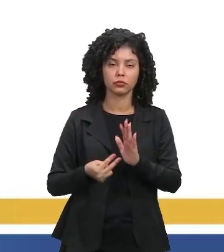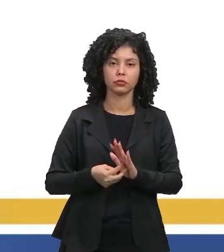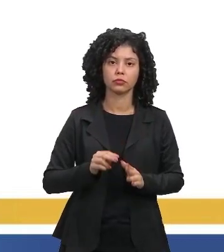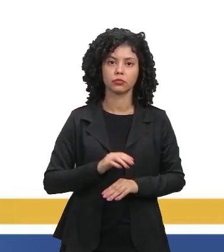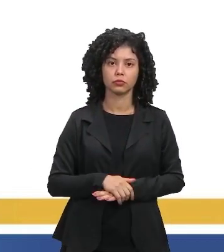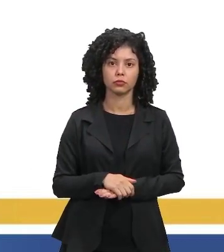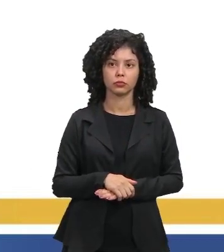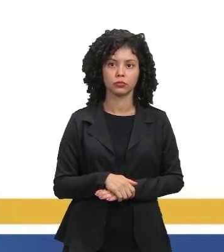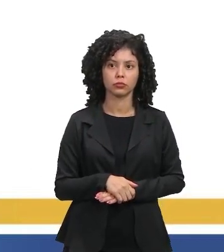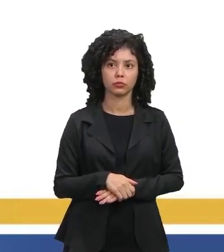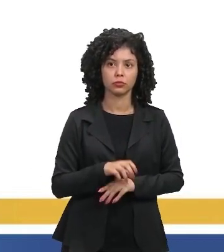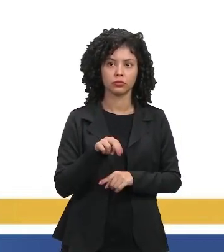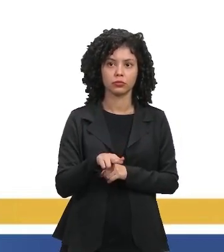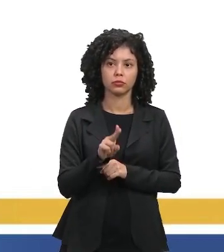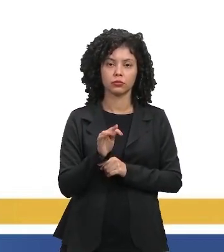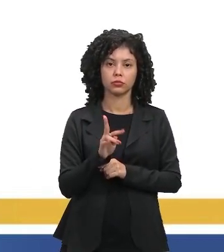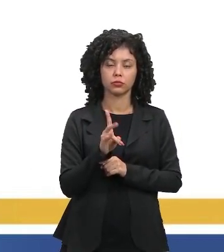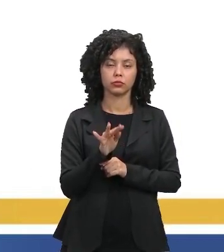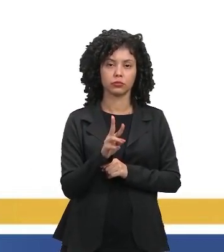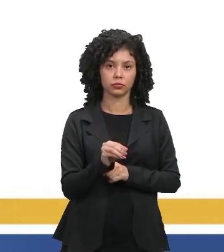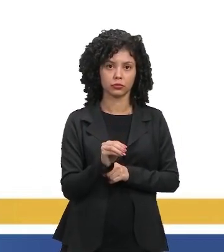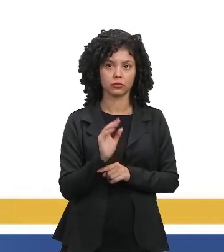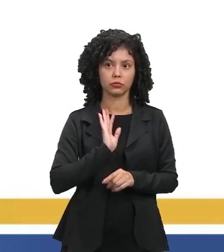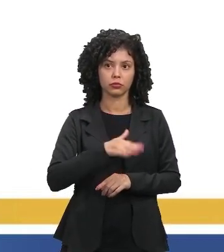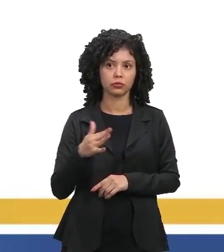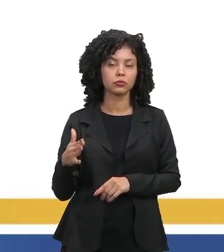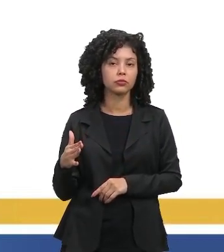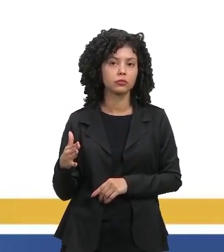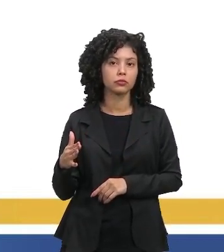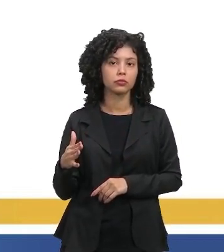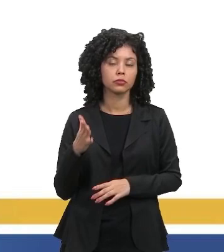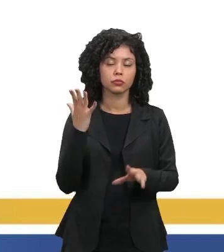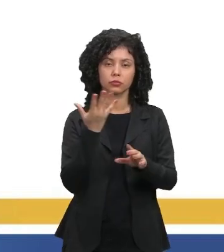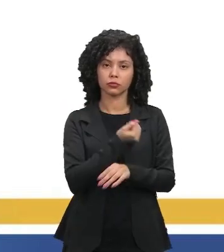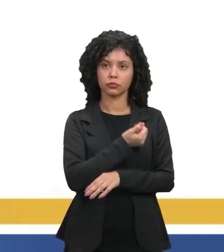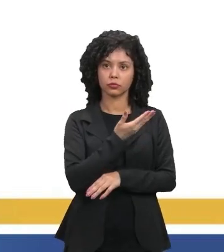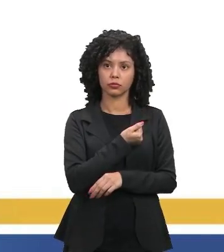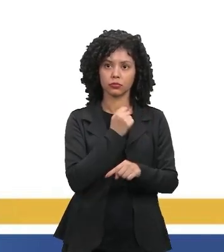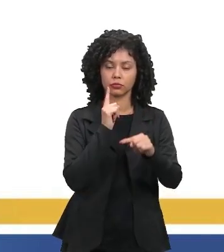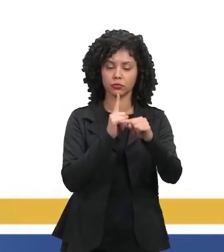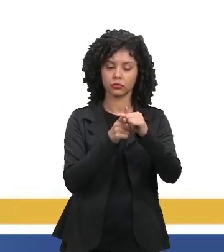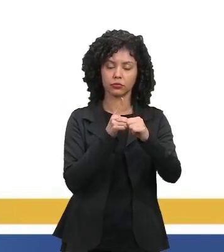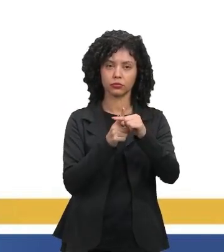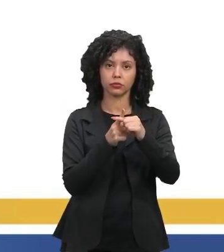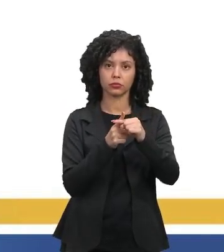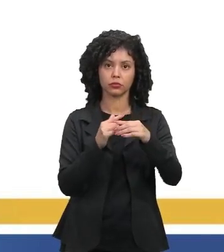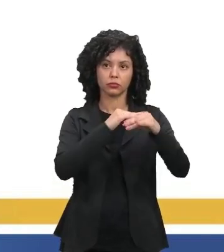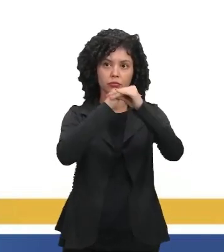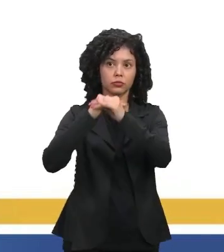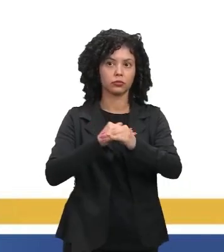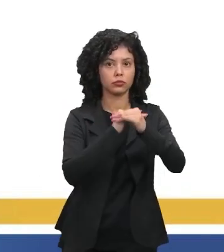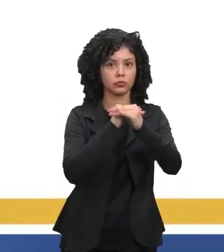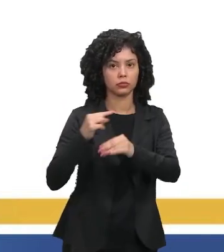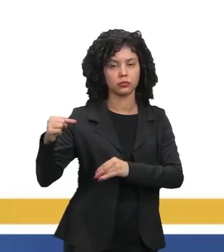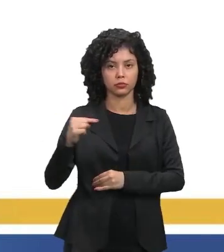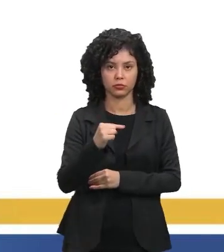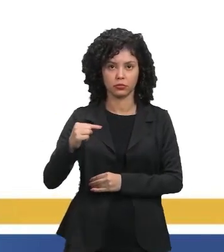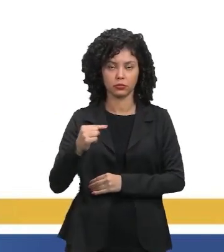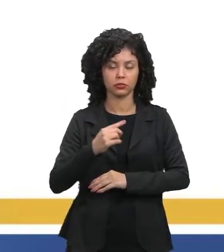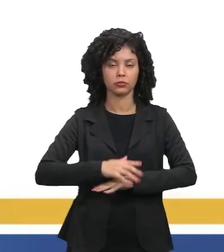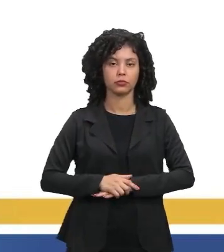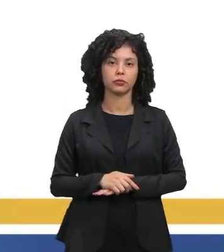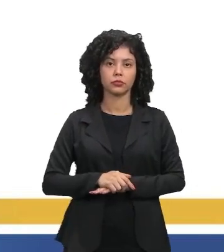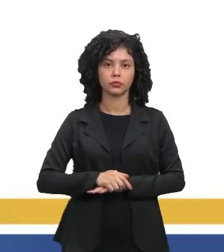neutro? Um átomo, ele está neutro quando o número de carga positiva é igual ao número de cargas